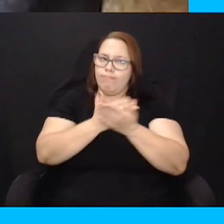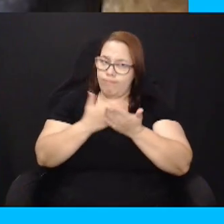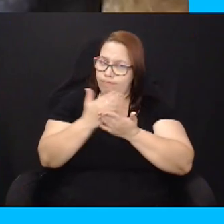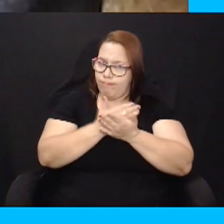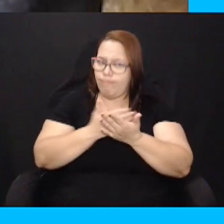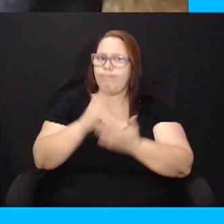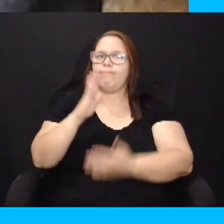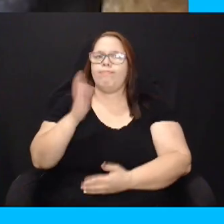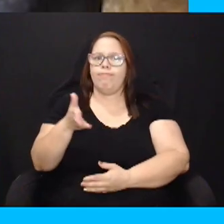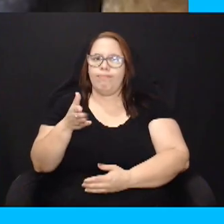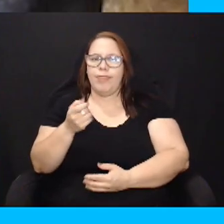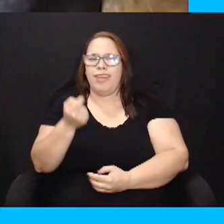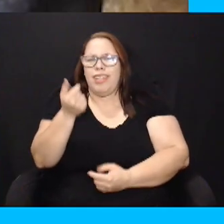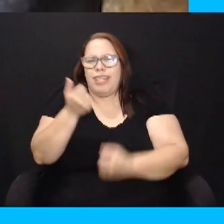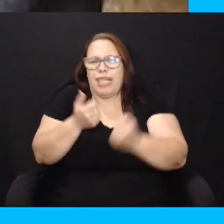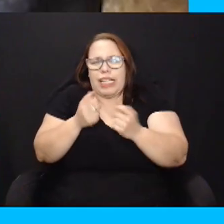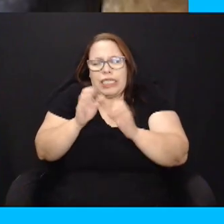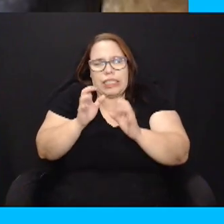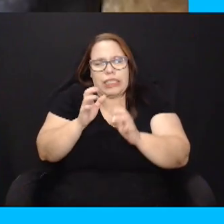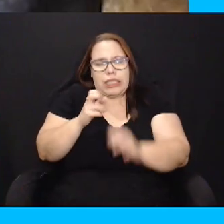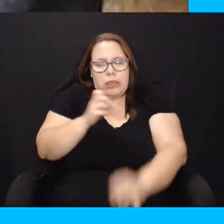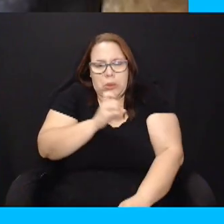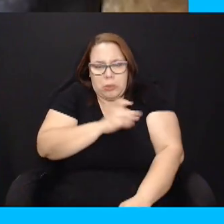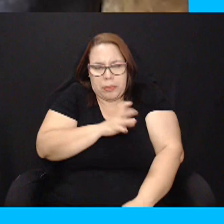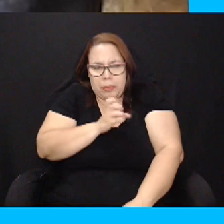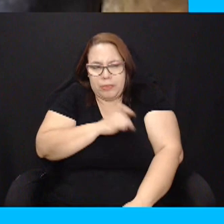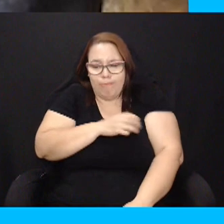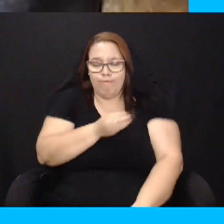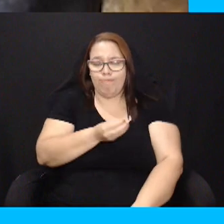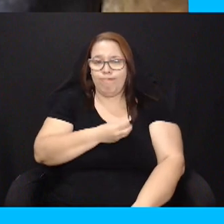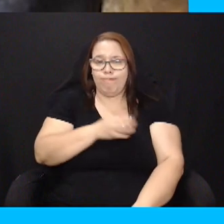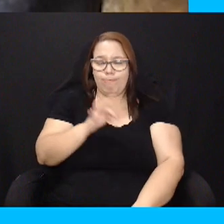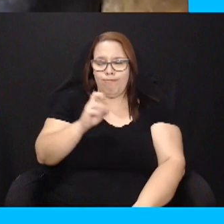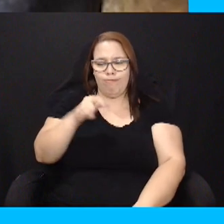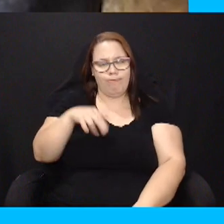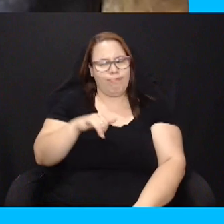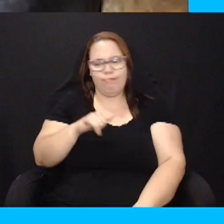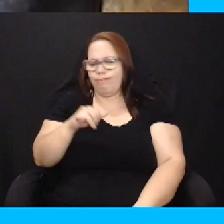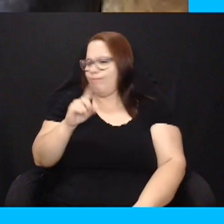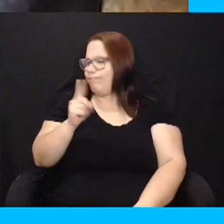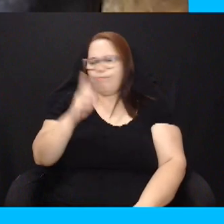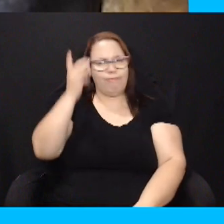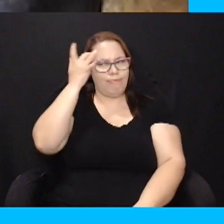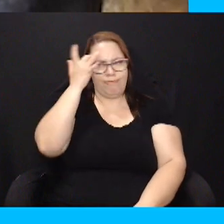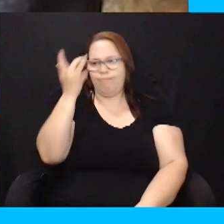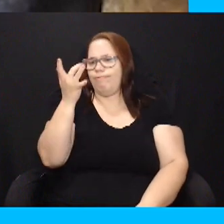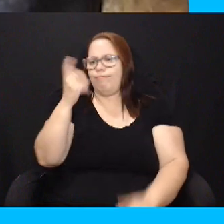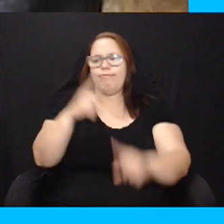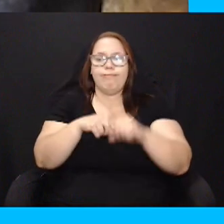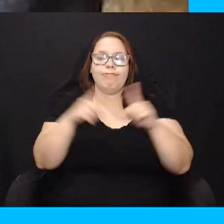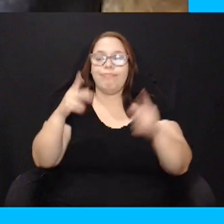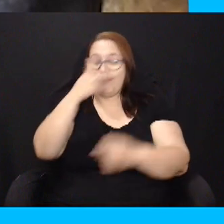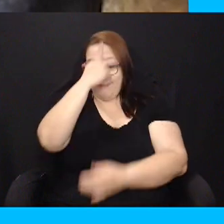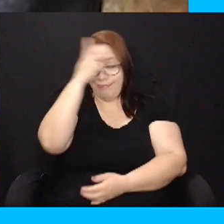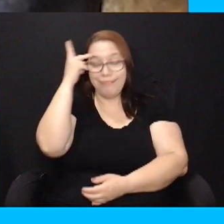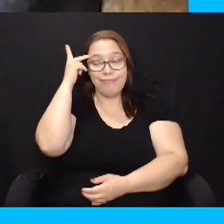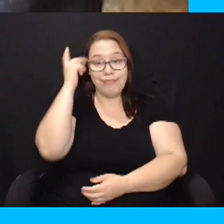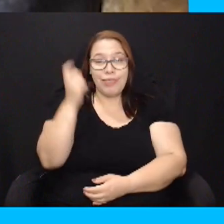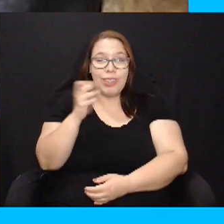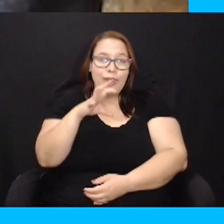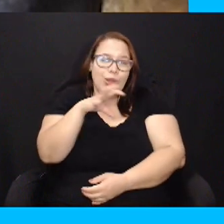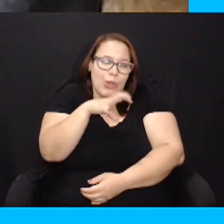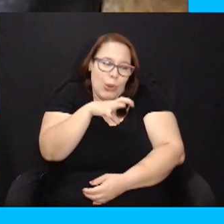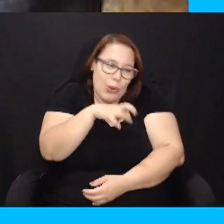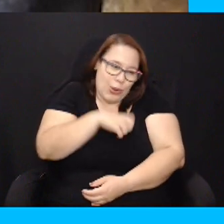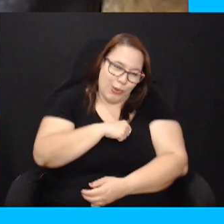pouco arredio. Afinal, a vida do Tony não foi fácil. Mas com pessoas, ele é um amorzinho. Ele só